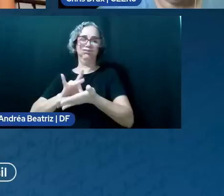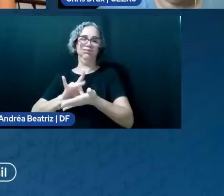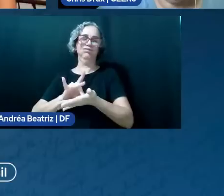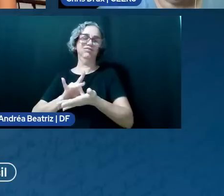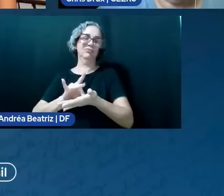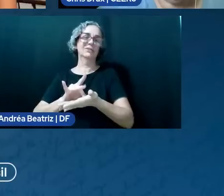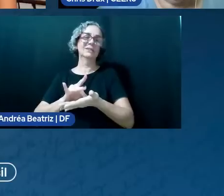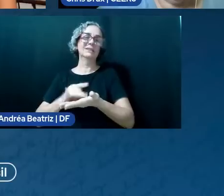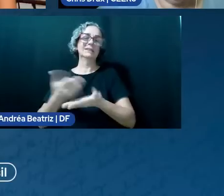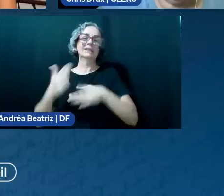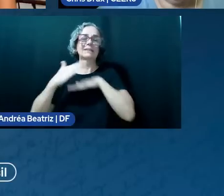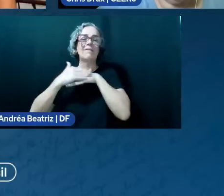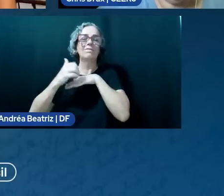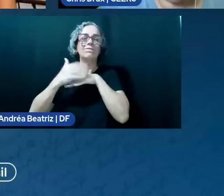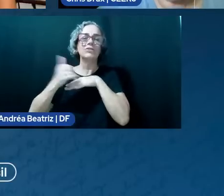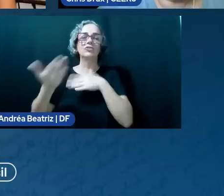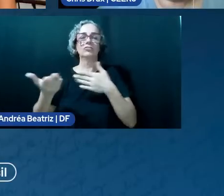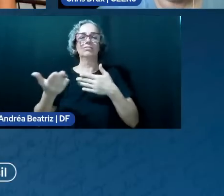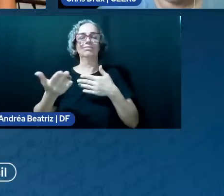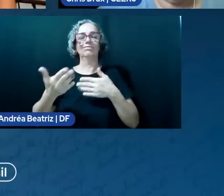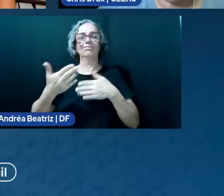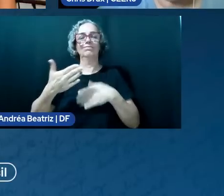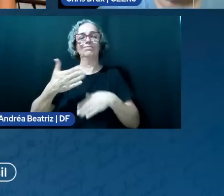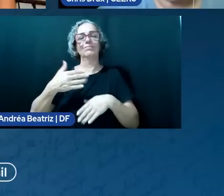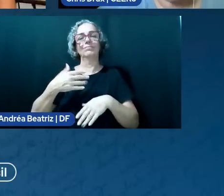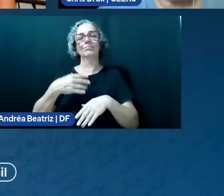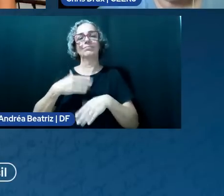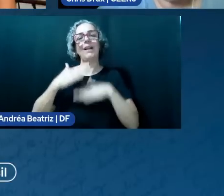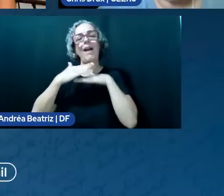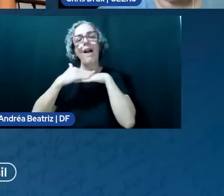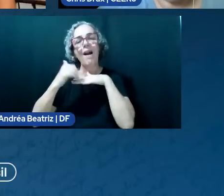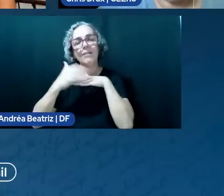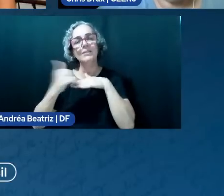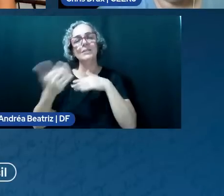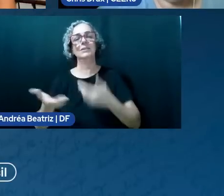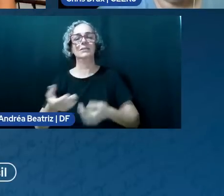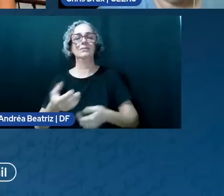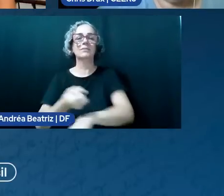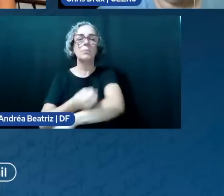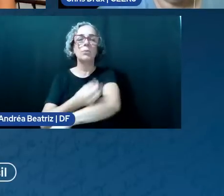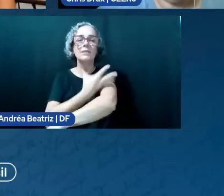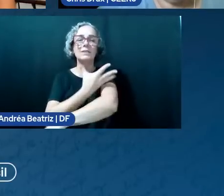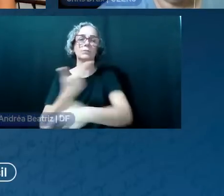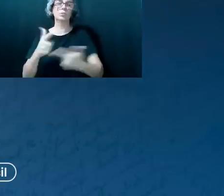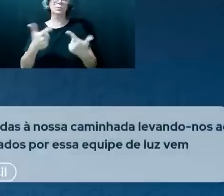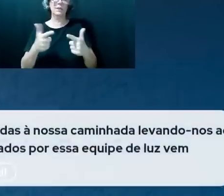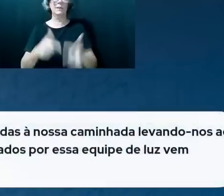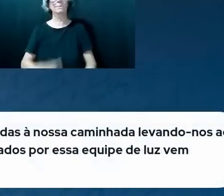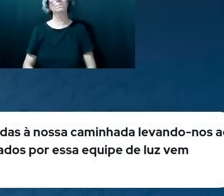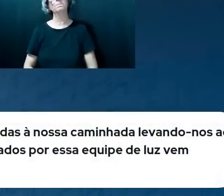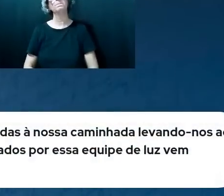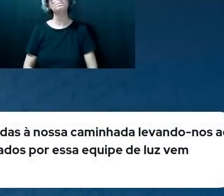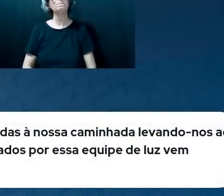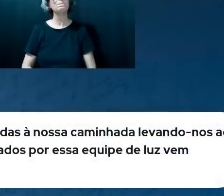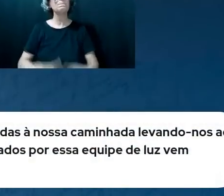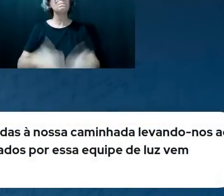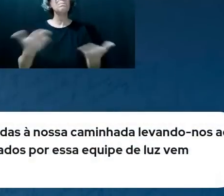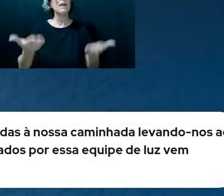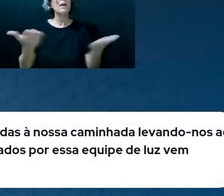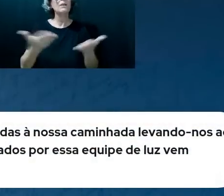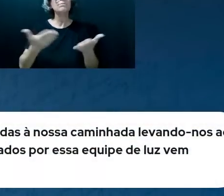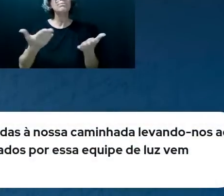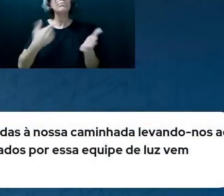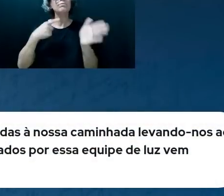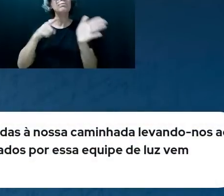ligação afetiva entre as pessoas. Muito bem, Flávio. Vou colocar aqui um comentário